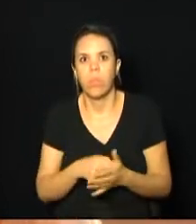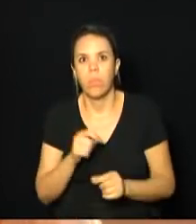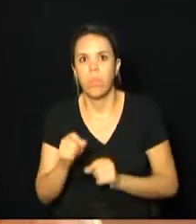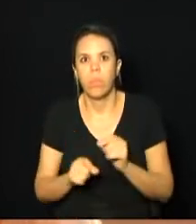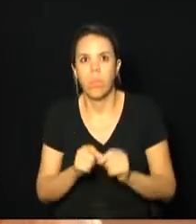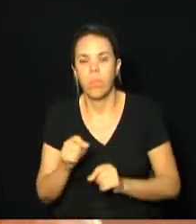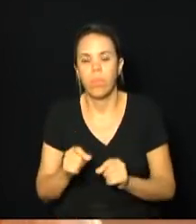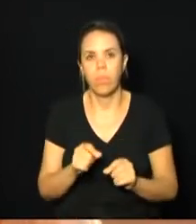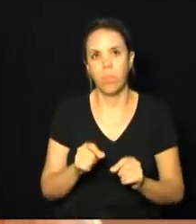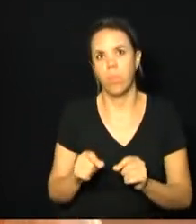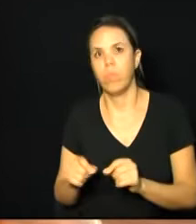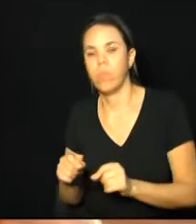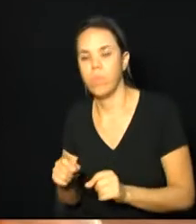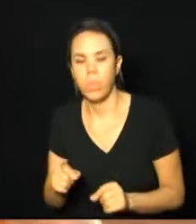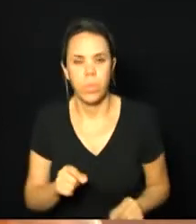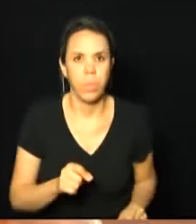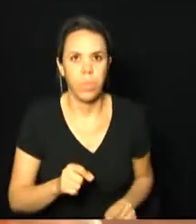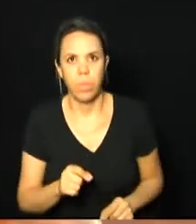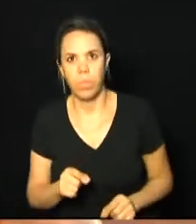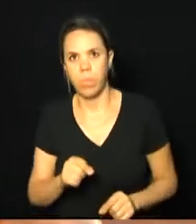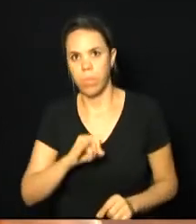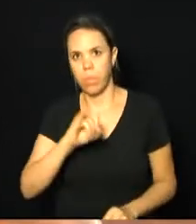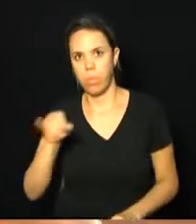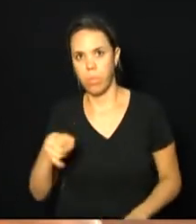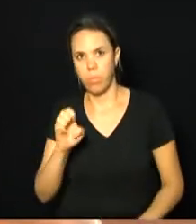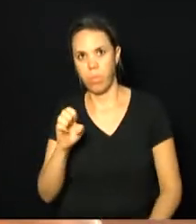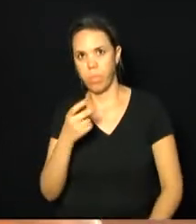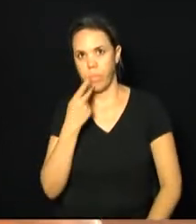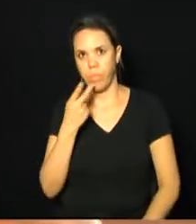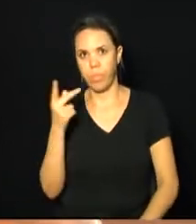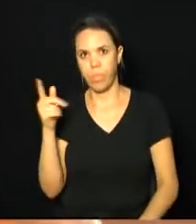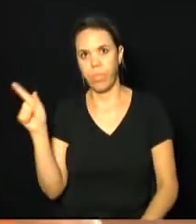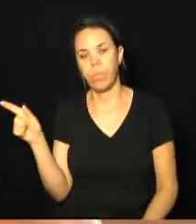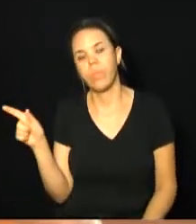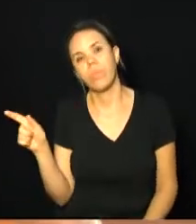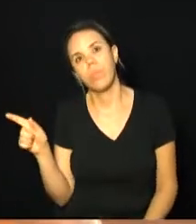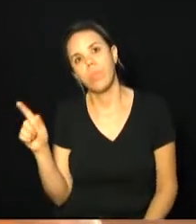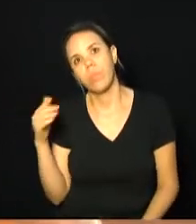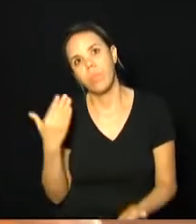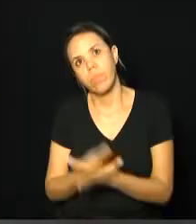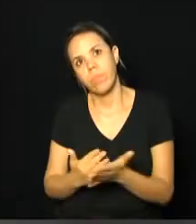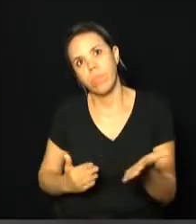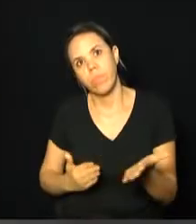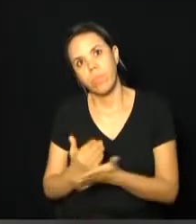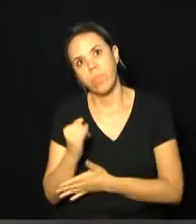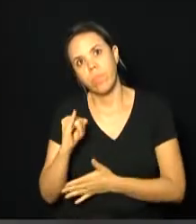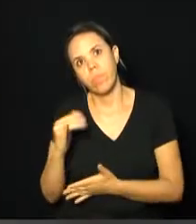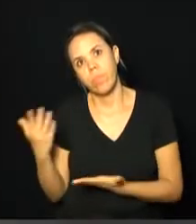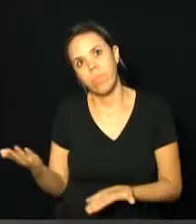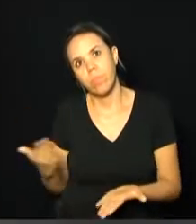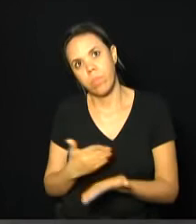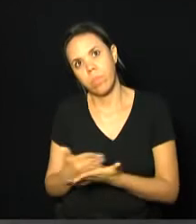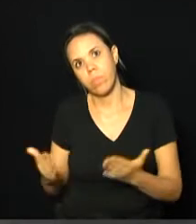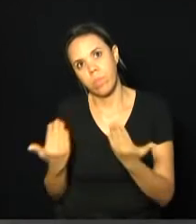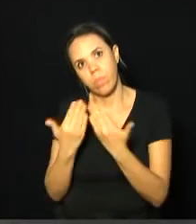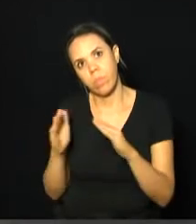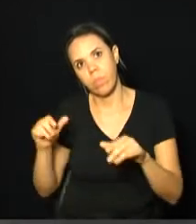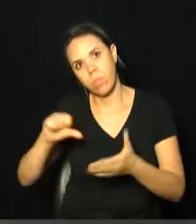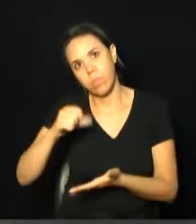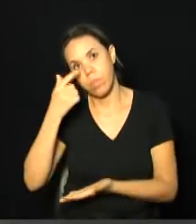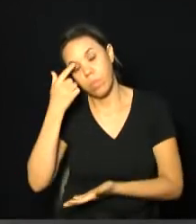que o menino de Joaquim Ride falou, eu até aprovaria, seria na entrada da